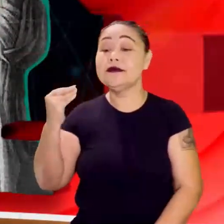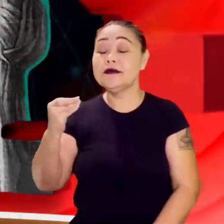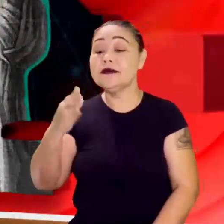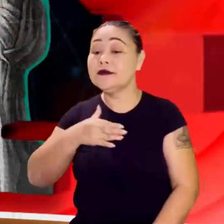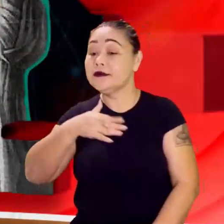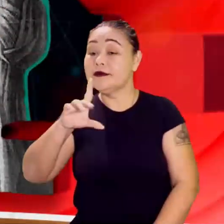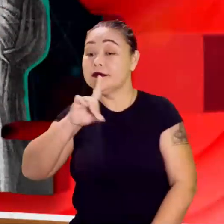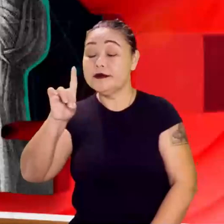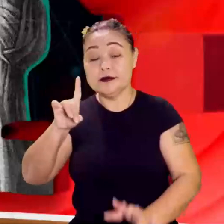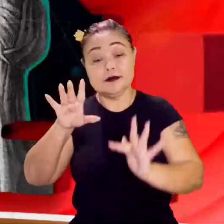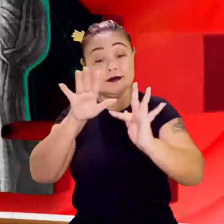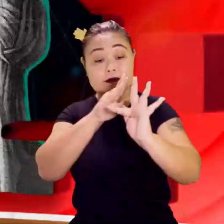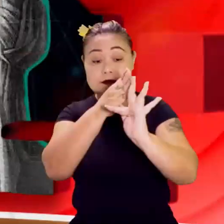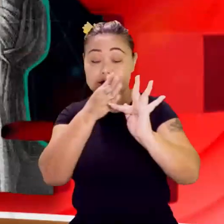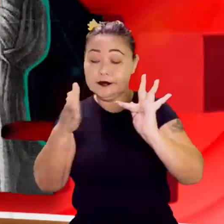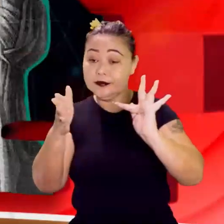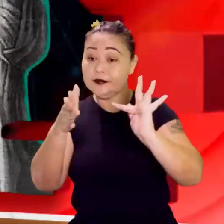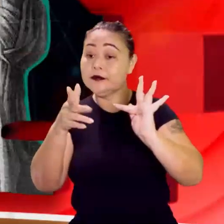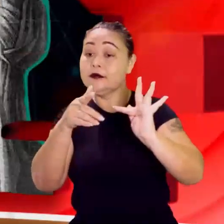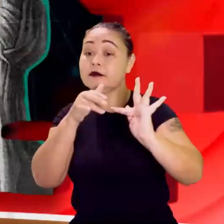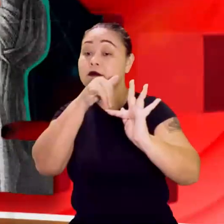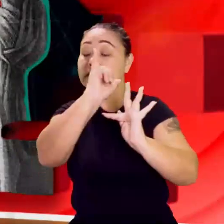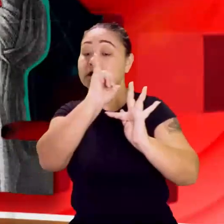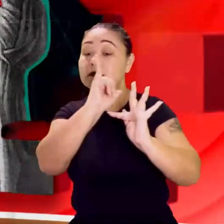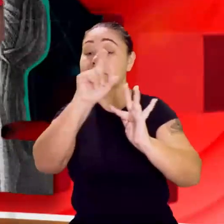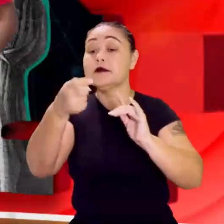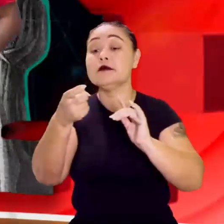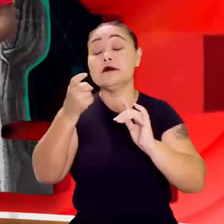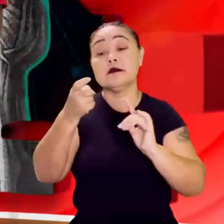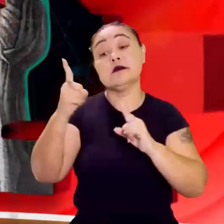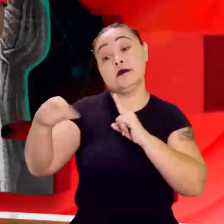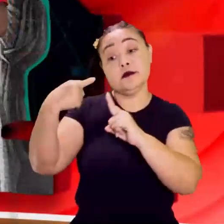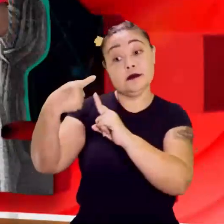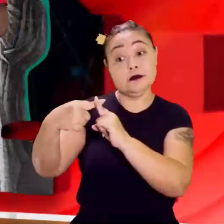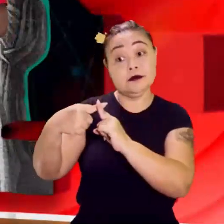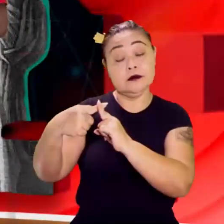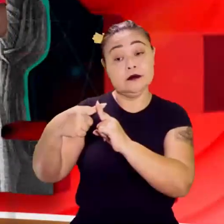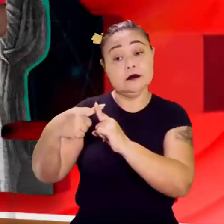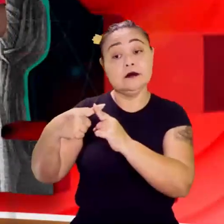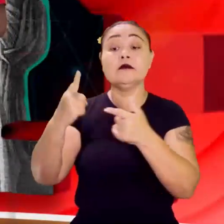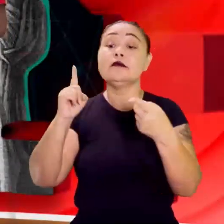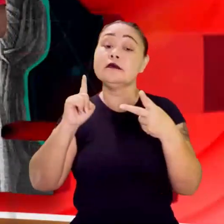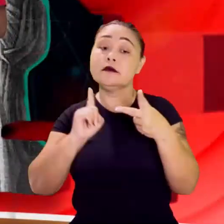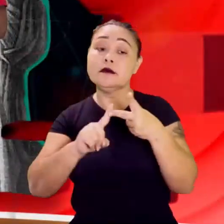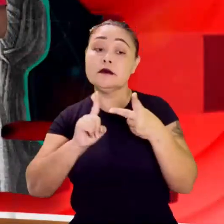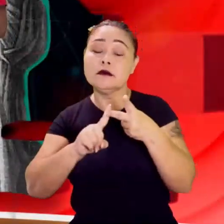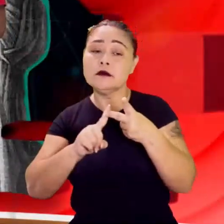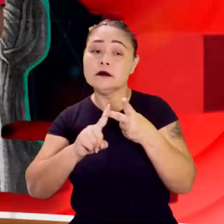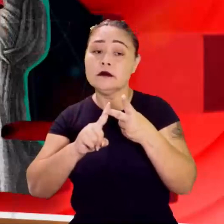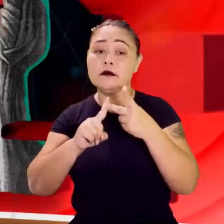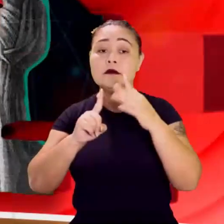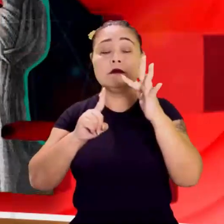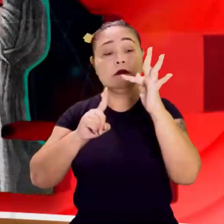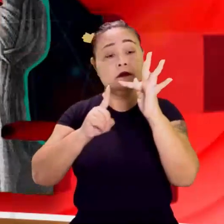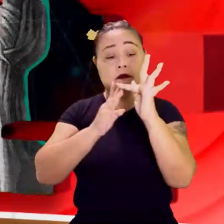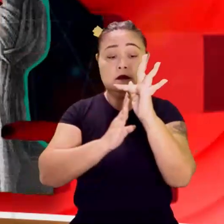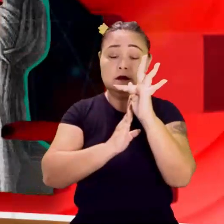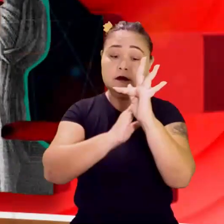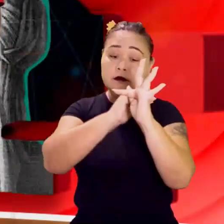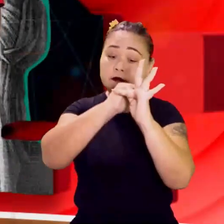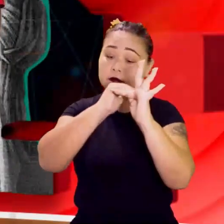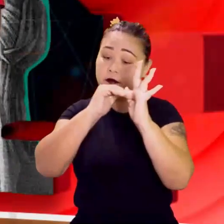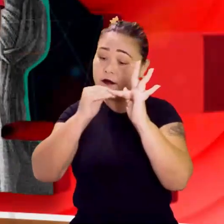totalmente à direita do eixo y, pois ela é definida para valores de x positivos. Segundo momento, ela intercepta o eixo